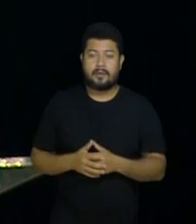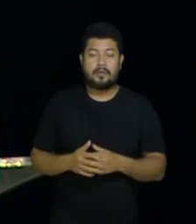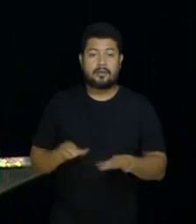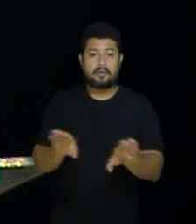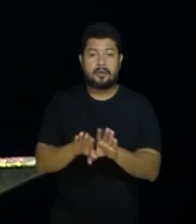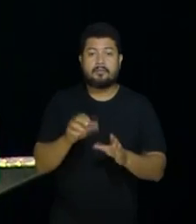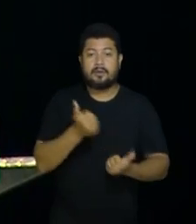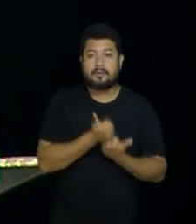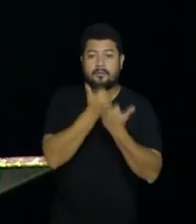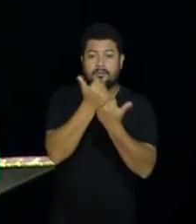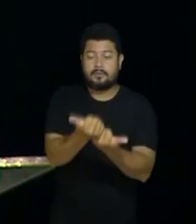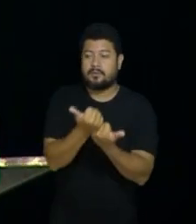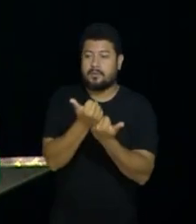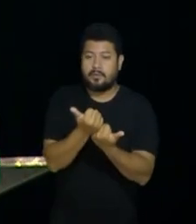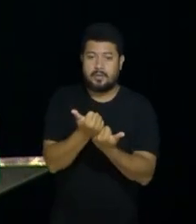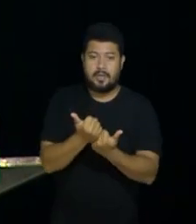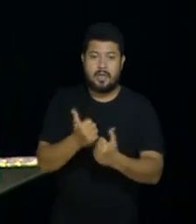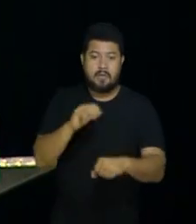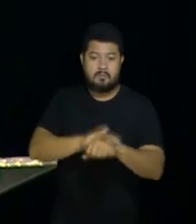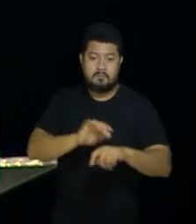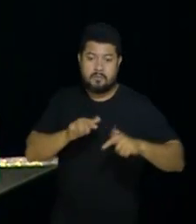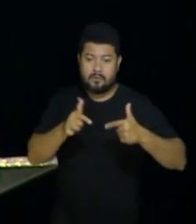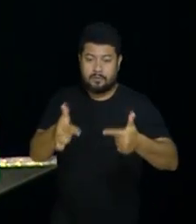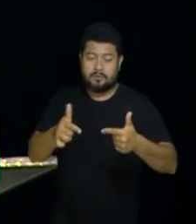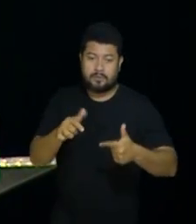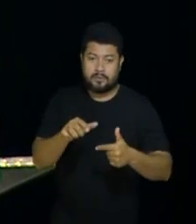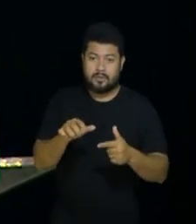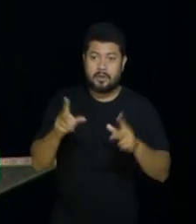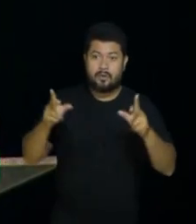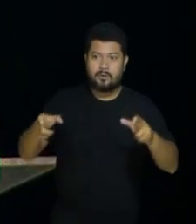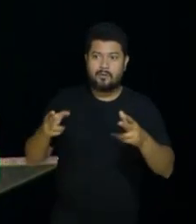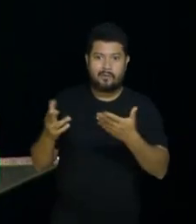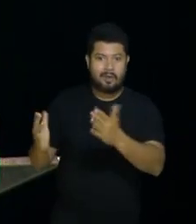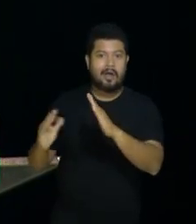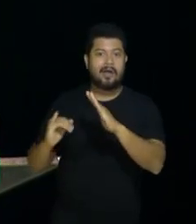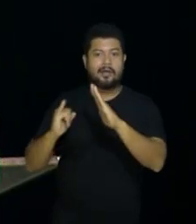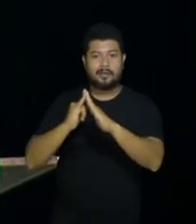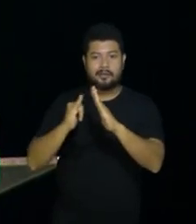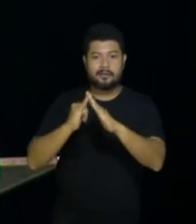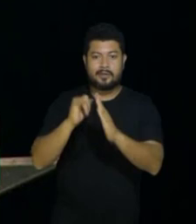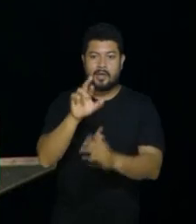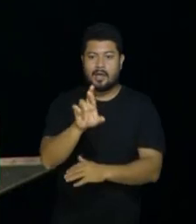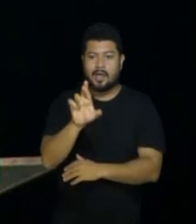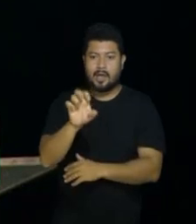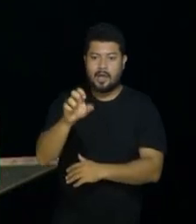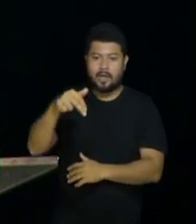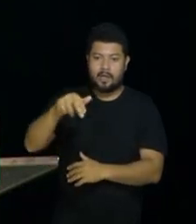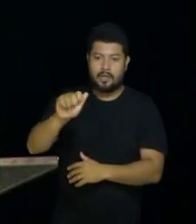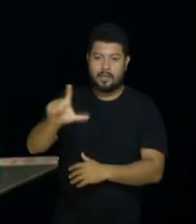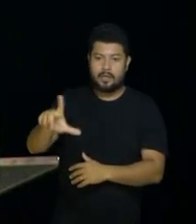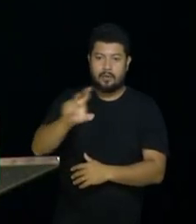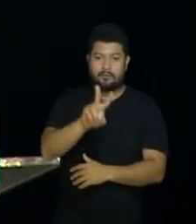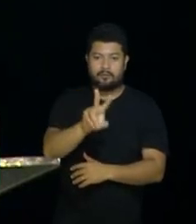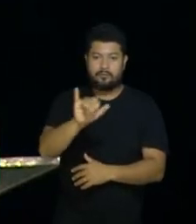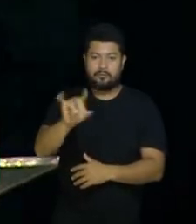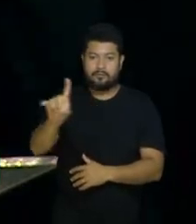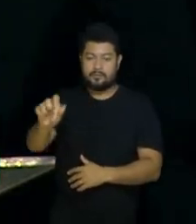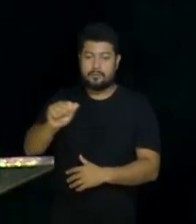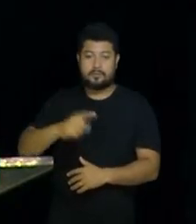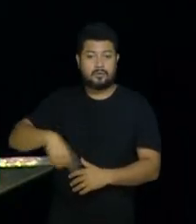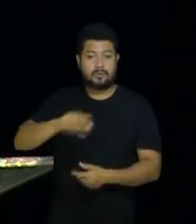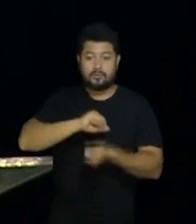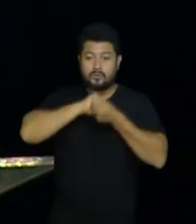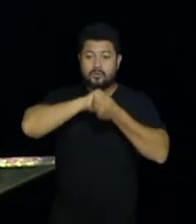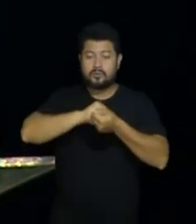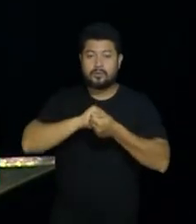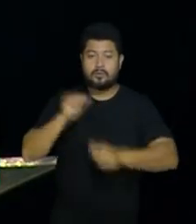a Renal Vida, que estão em linha de frente dessa batalha pela vida. Juntos podemos transformar a realidade